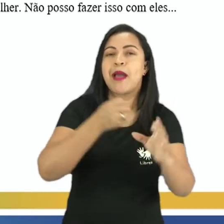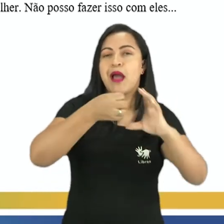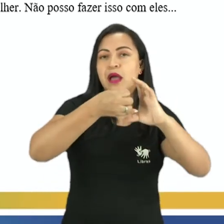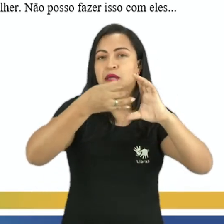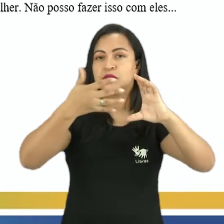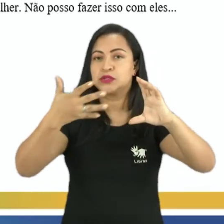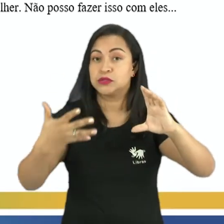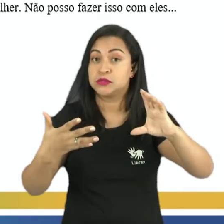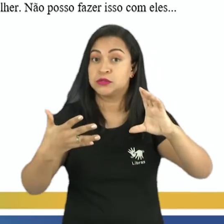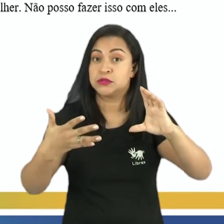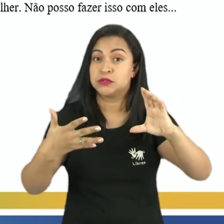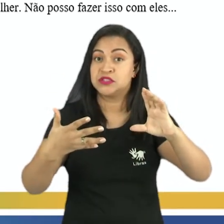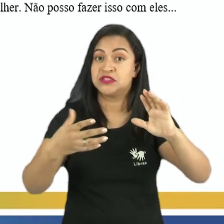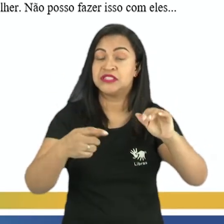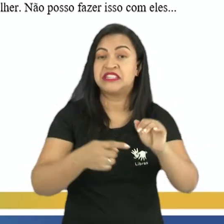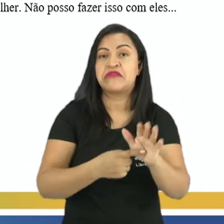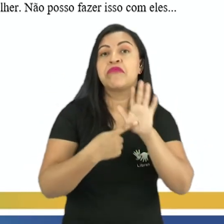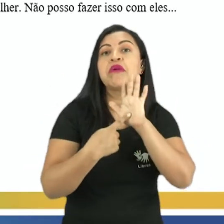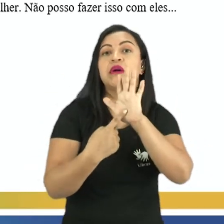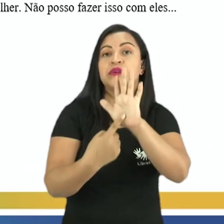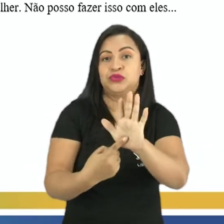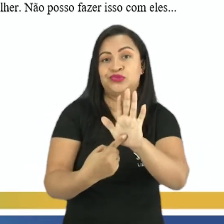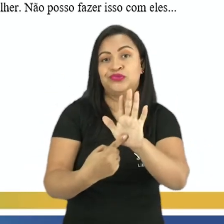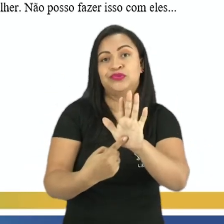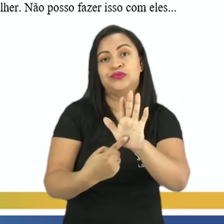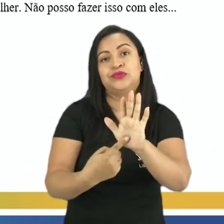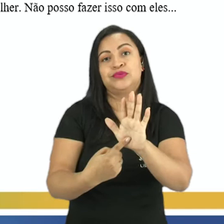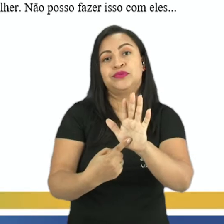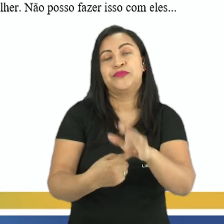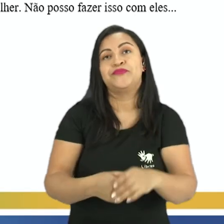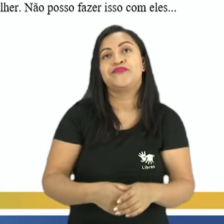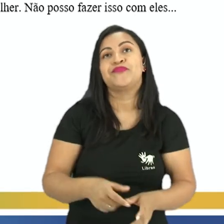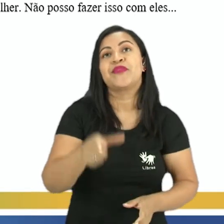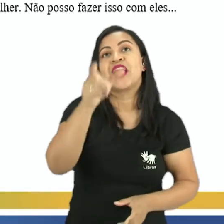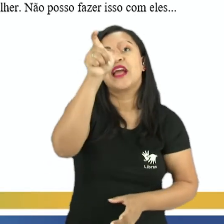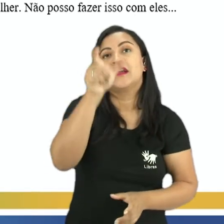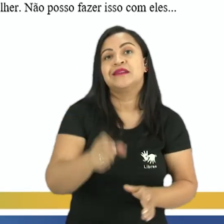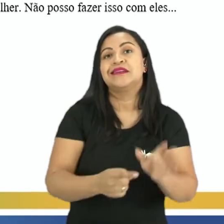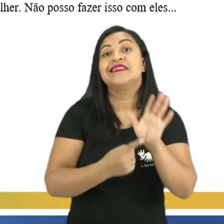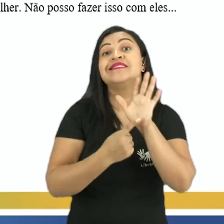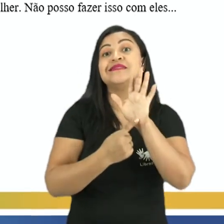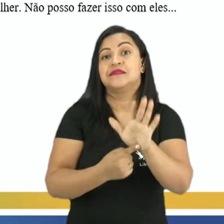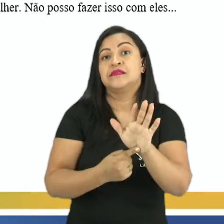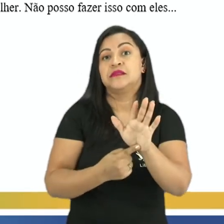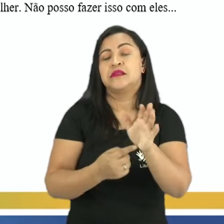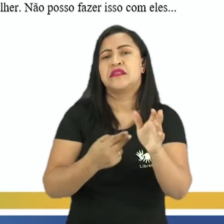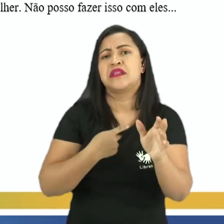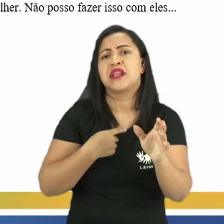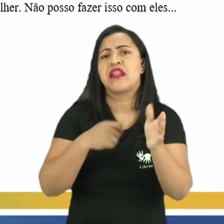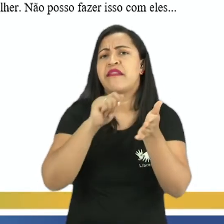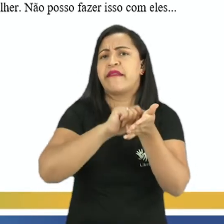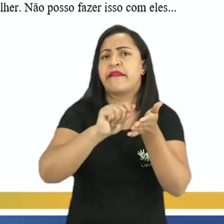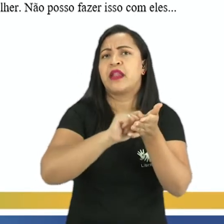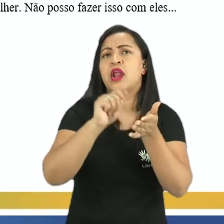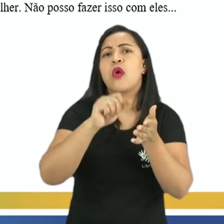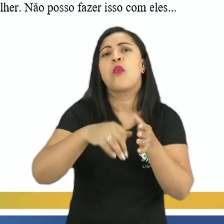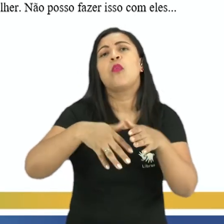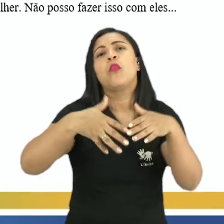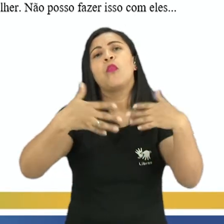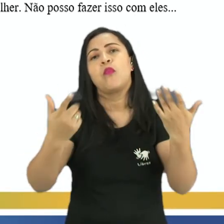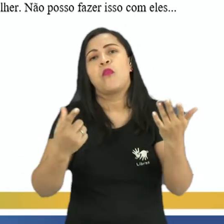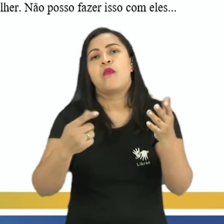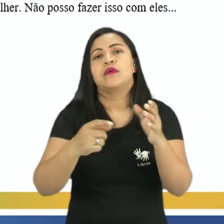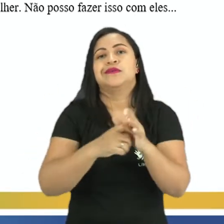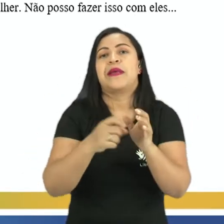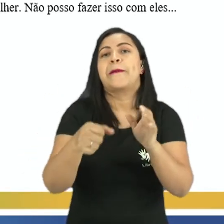caracteriza como texto dramático, olha só, cena. Eu estou dizendo qual é a cena que vai ser gravada, qual a cena que vai